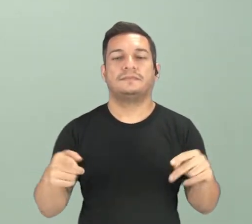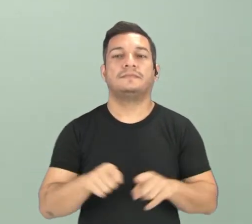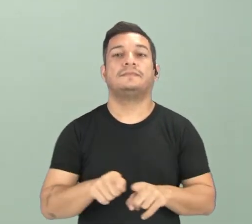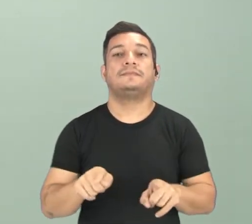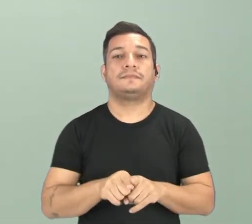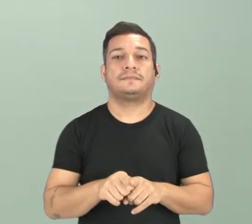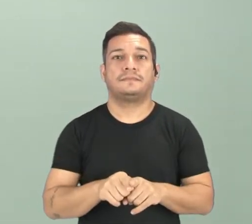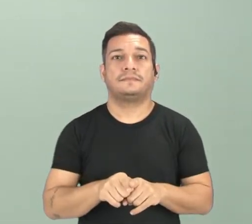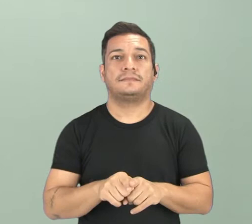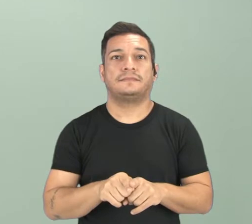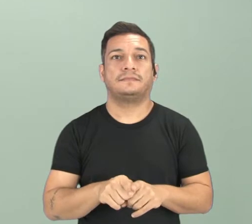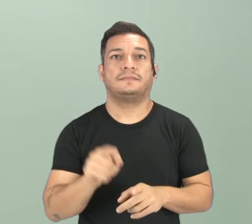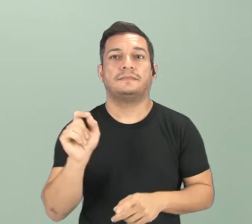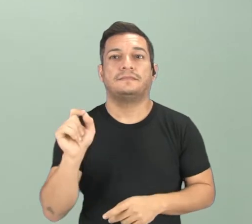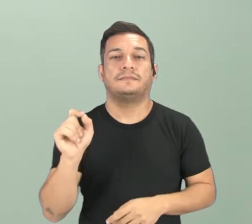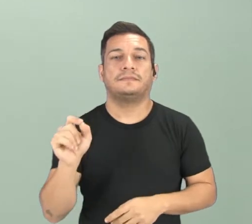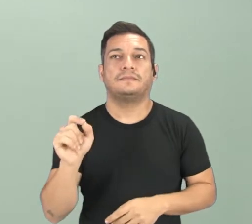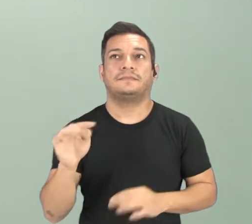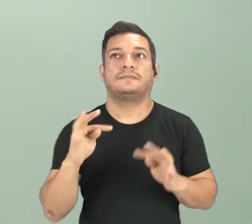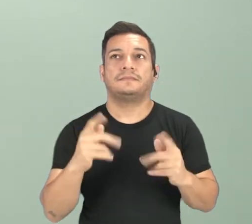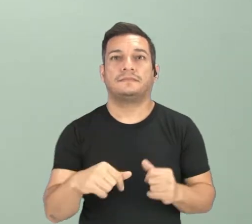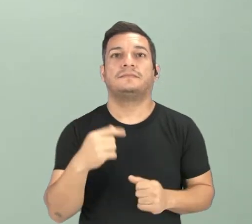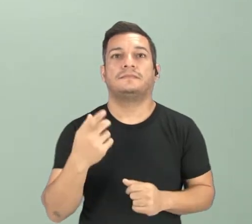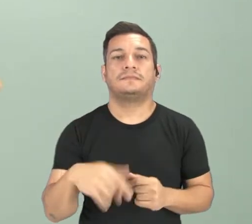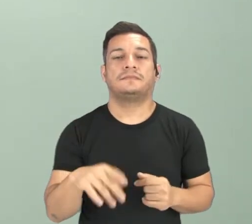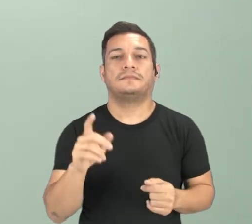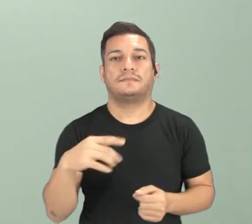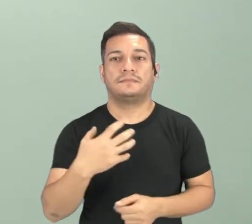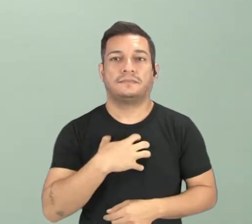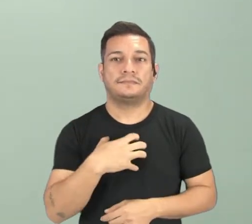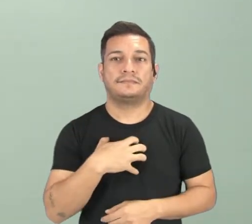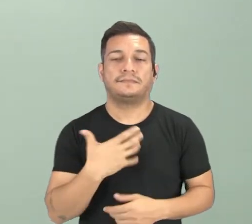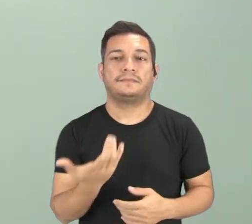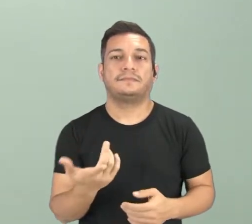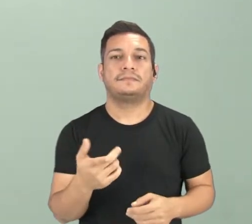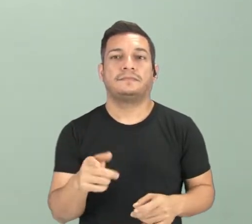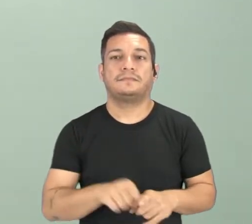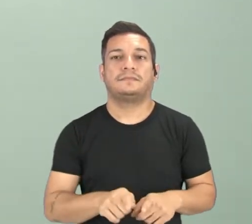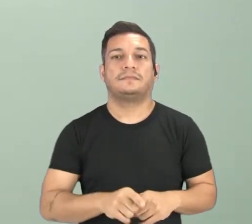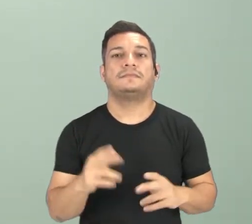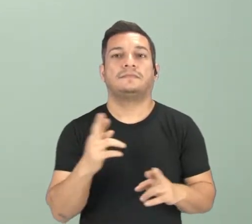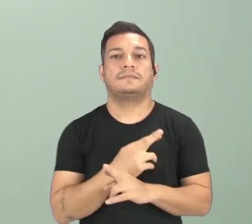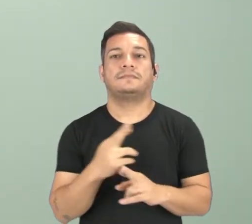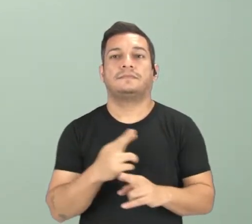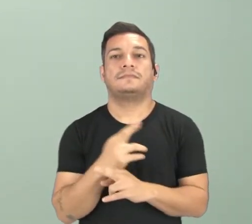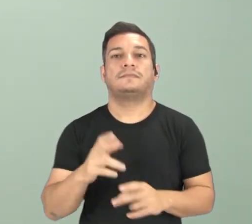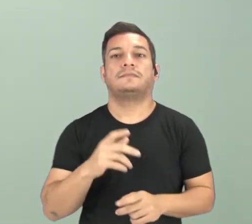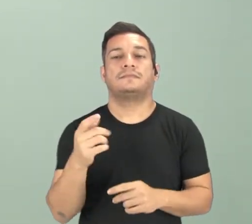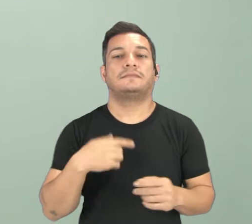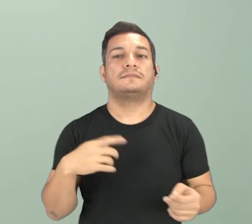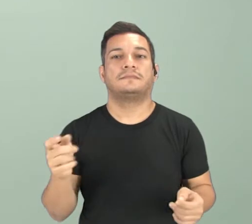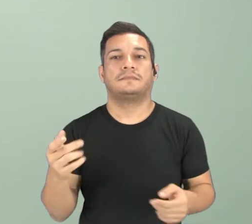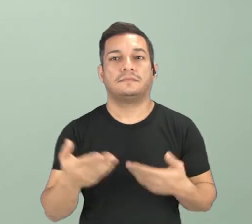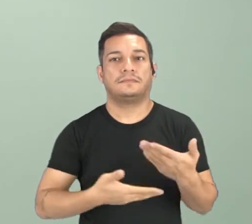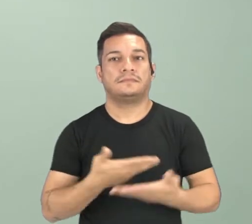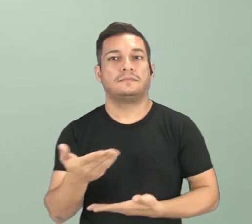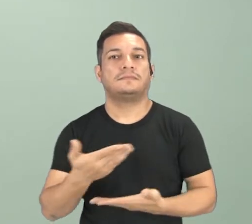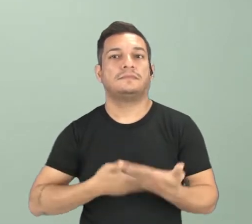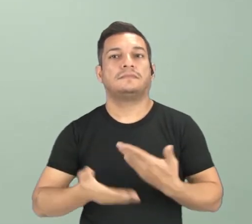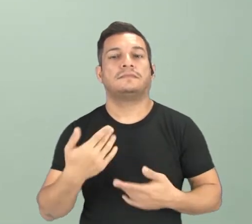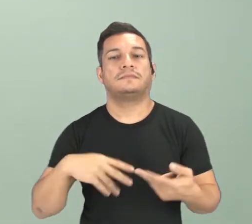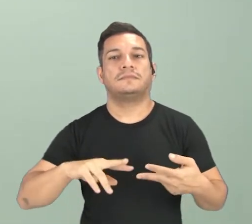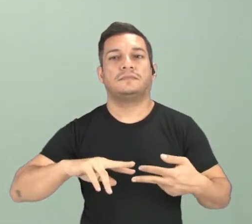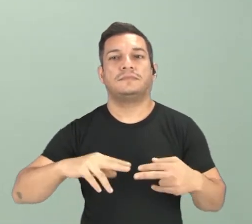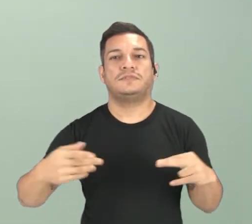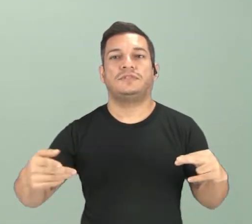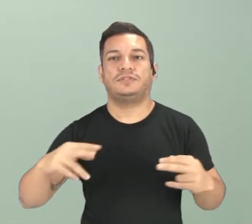gênicas são nada mais do que todos esses comportamentos das relações entre os cruzamentos dos conteúdos